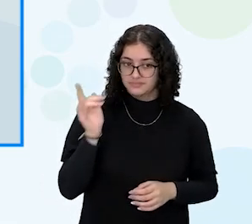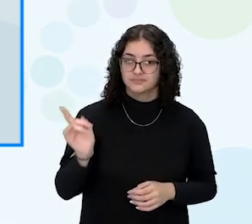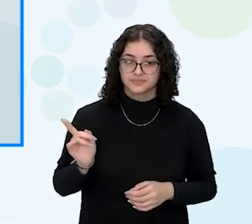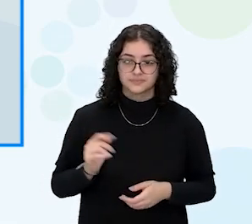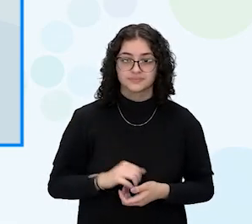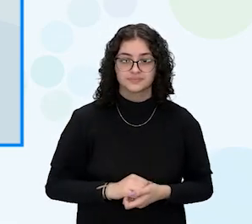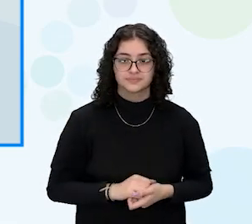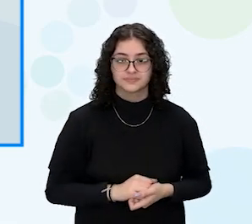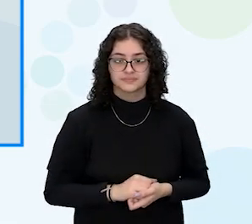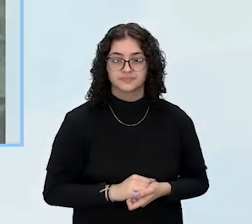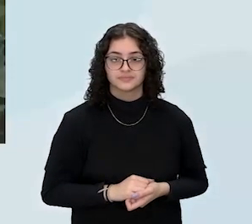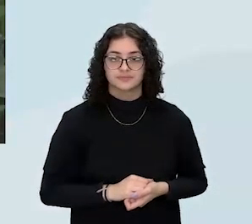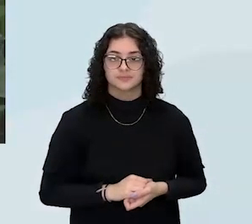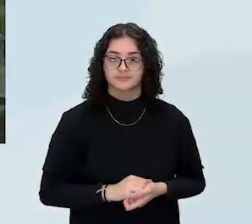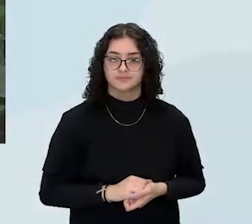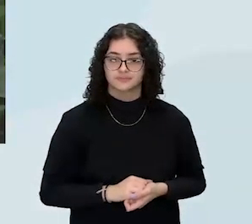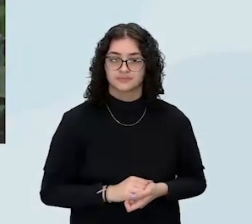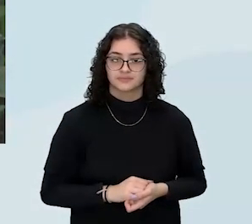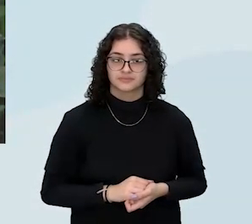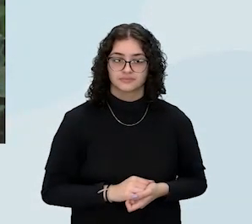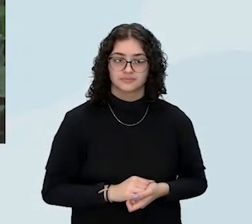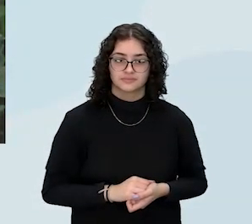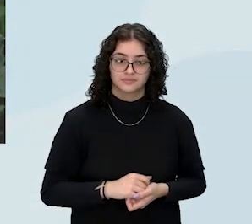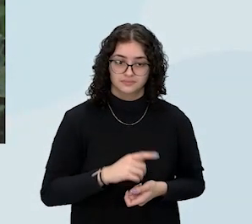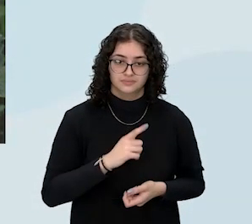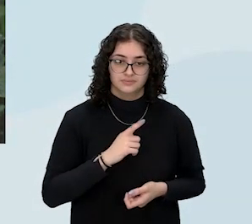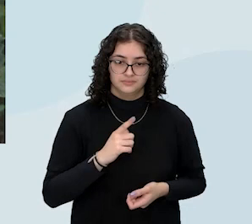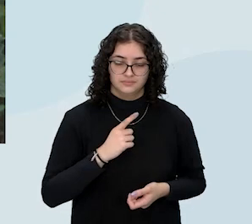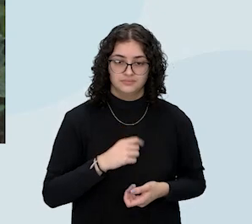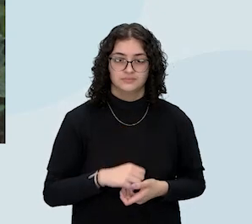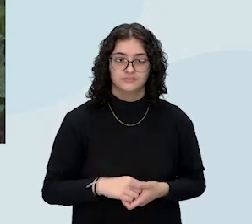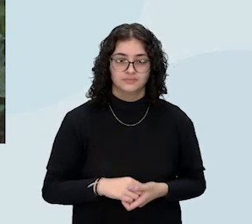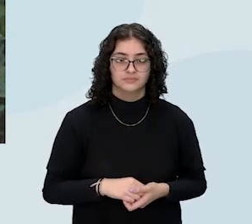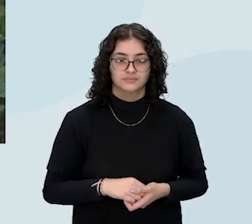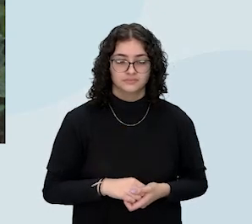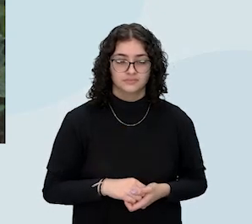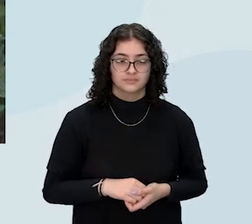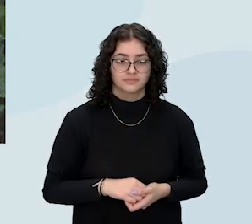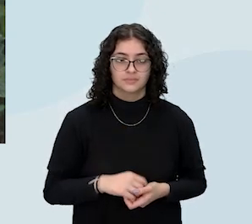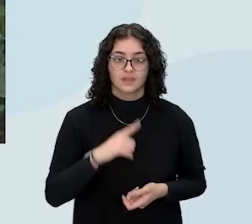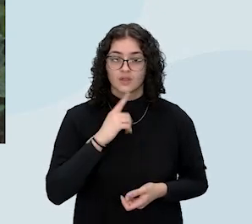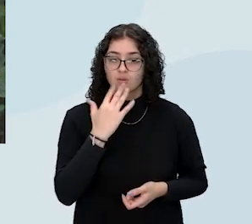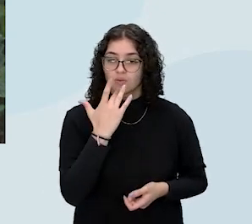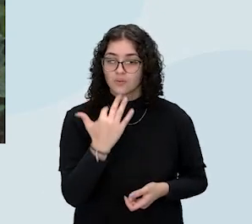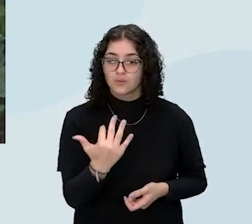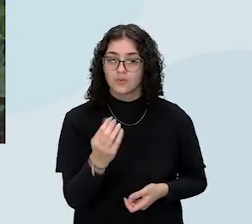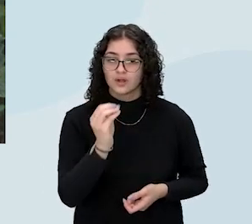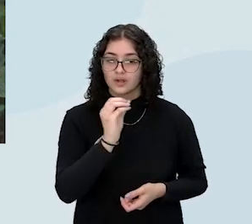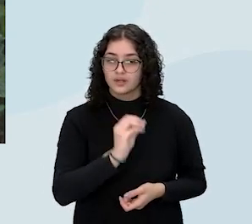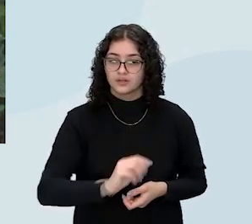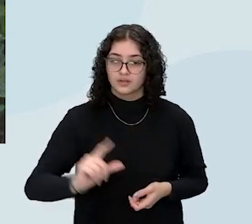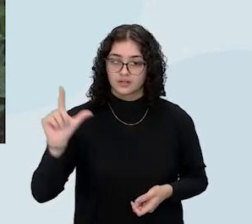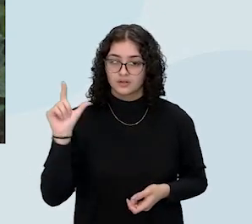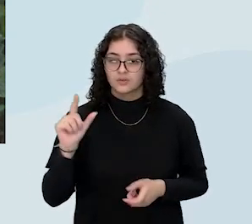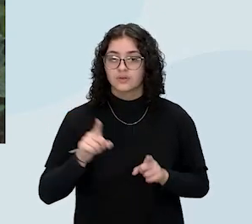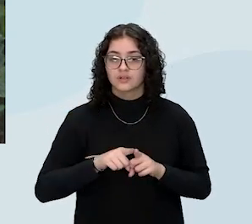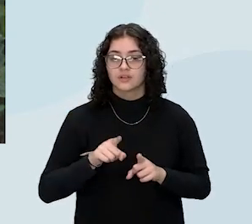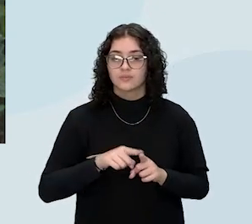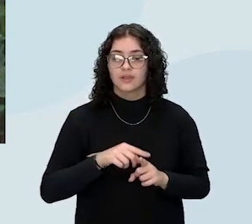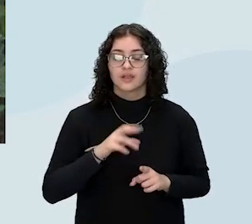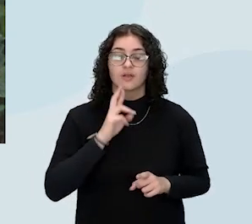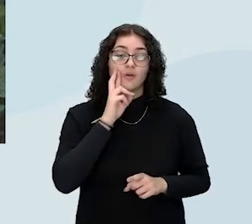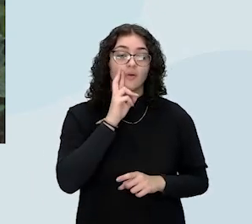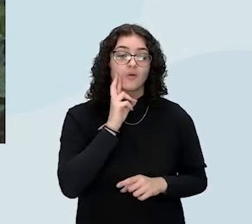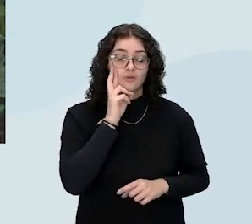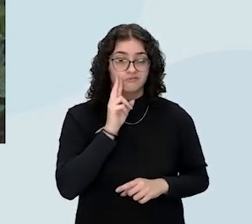né, ela tem essa inflorescência, essa flor, e aí a gente está vendo a coloração azul e